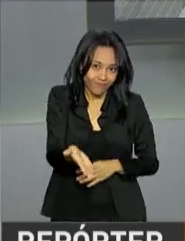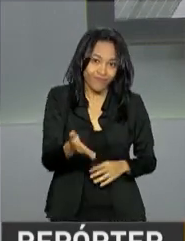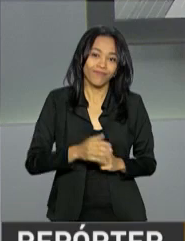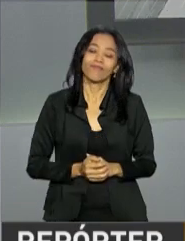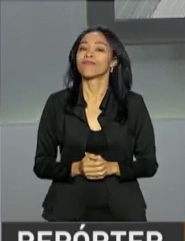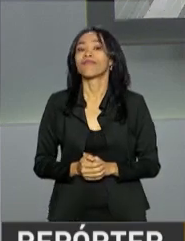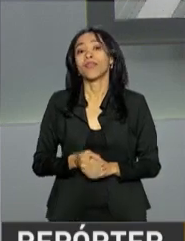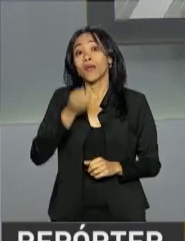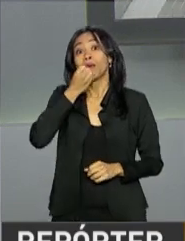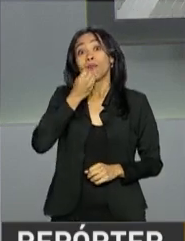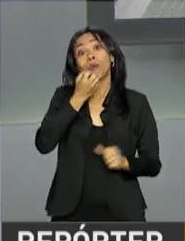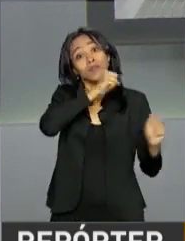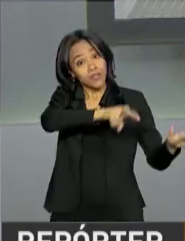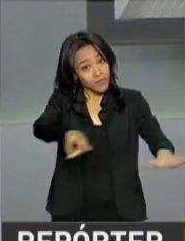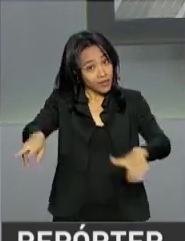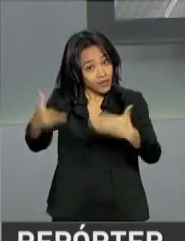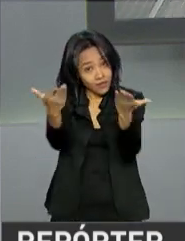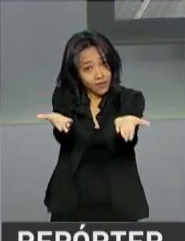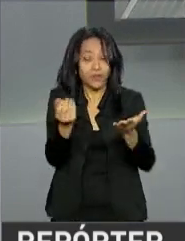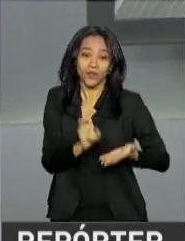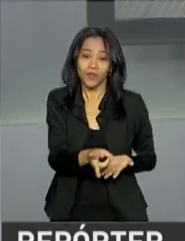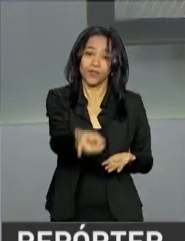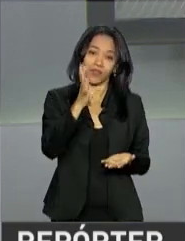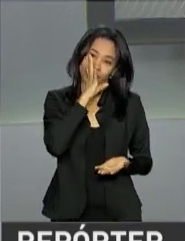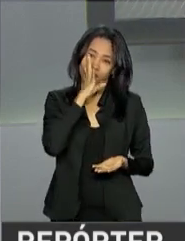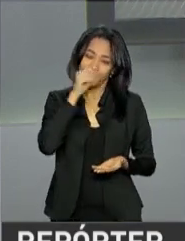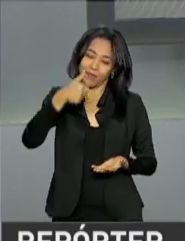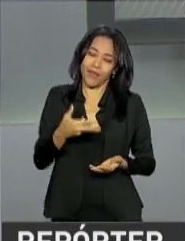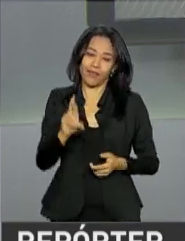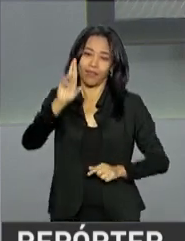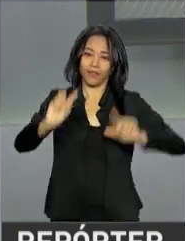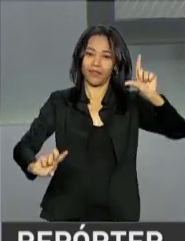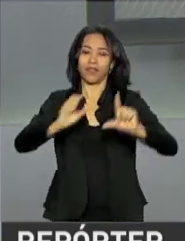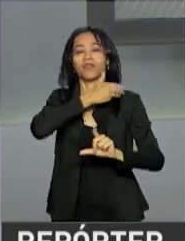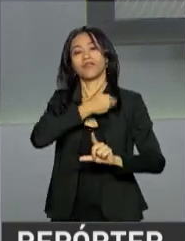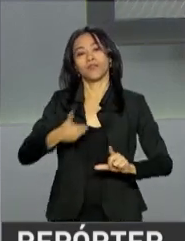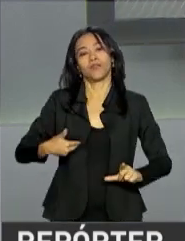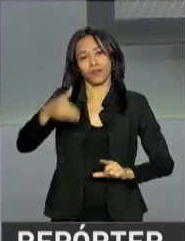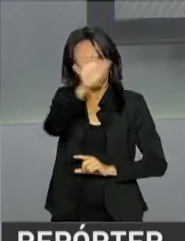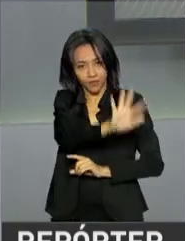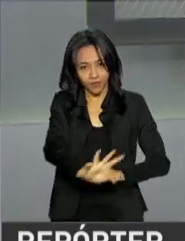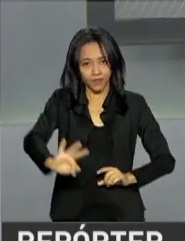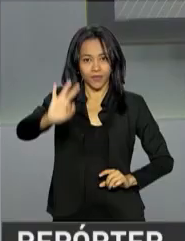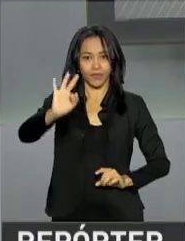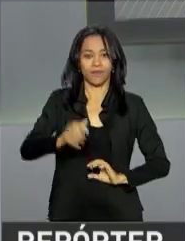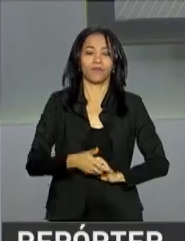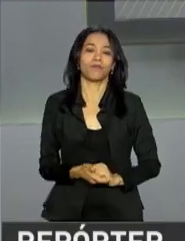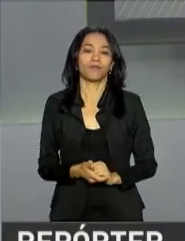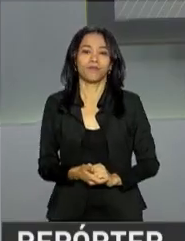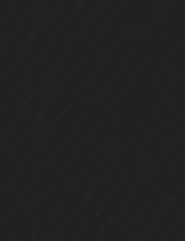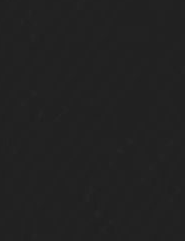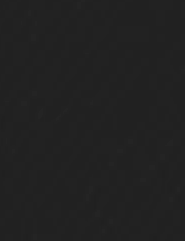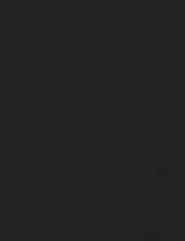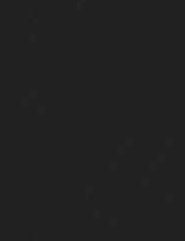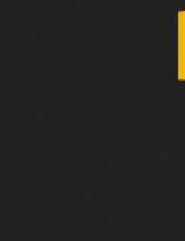uma boa semana para você e continue com a gente aqui na nbr a tv do governo federal